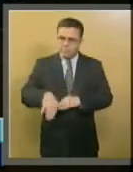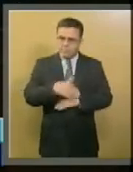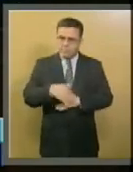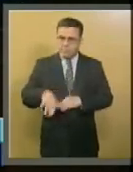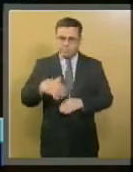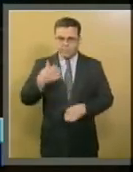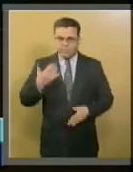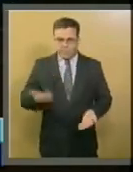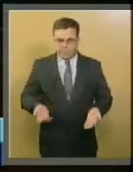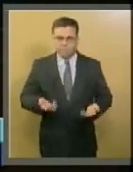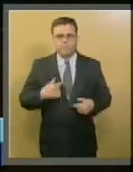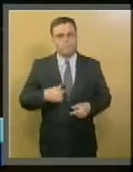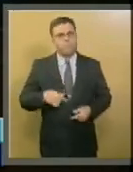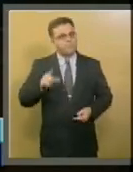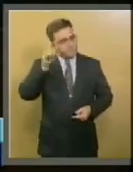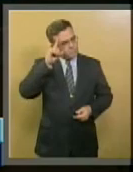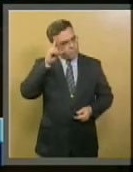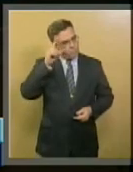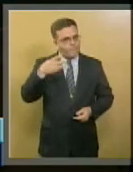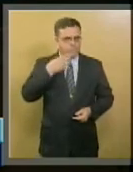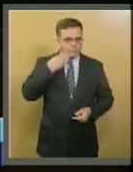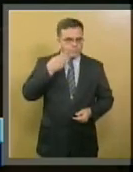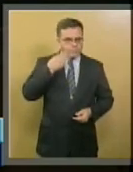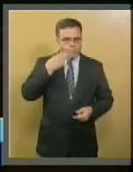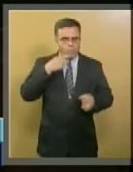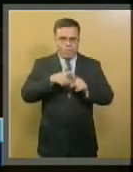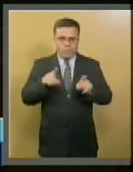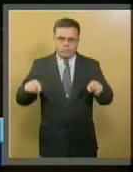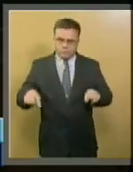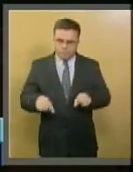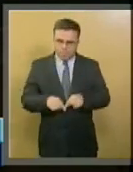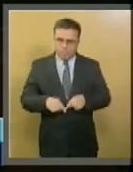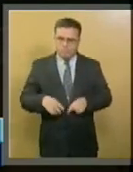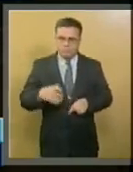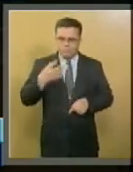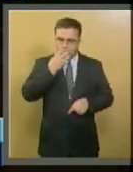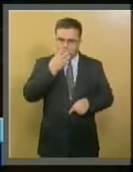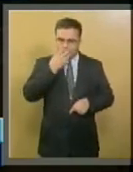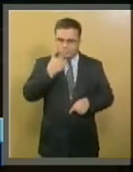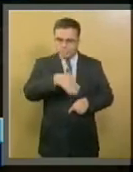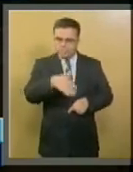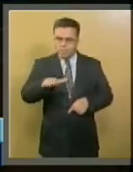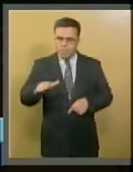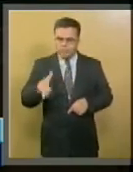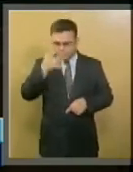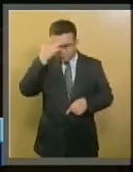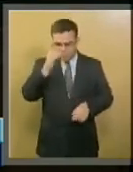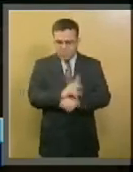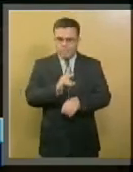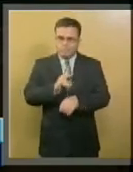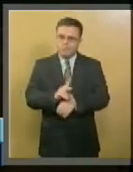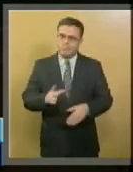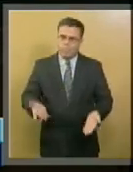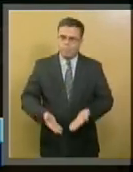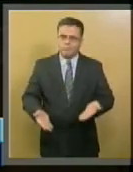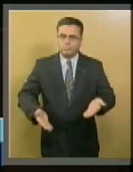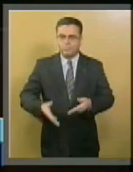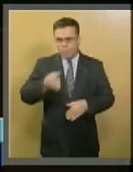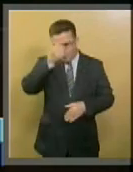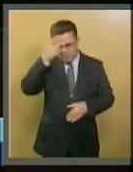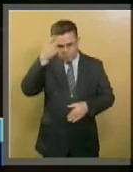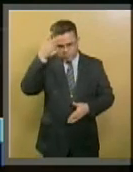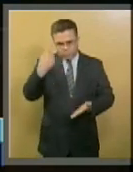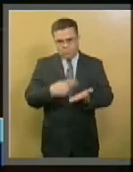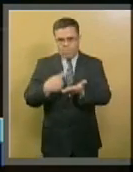cidade. Todo dia tem gato no meu quintal. Tem muito cachorro abandonado, né? Ninguém cuida. Agora, a prefeitura tenta